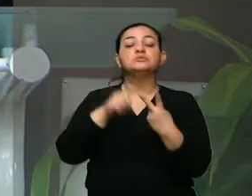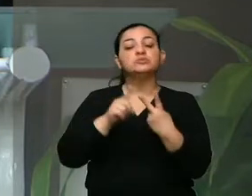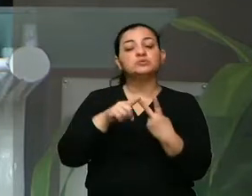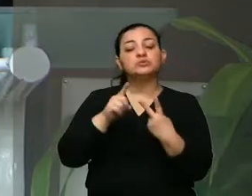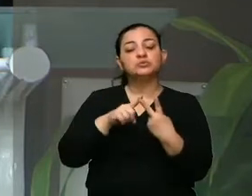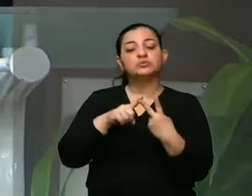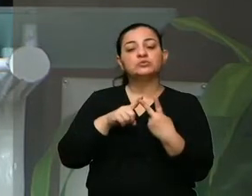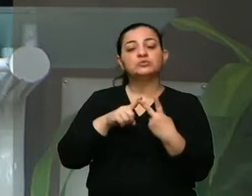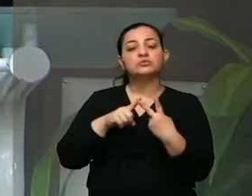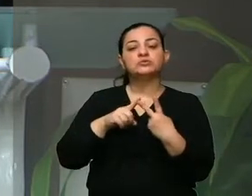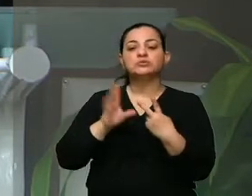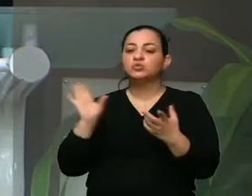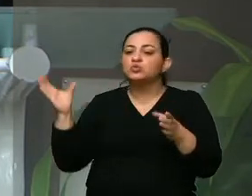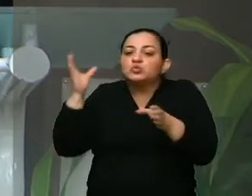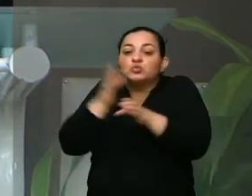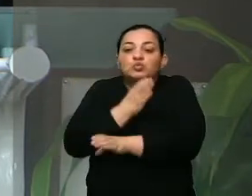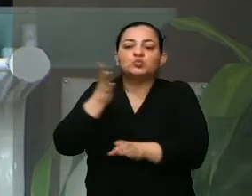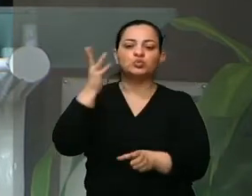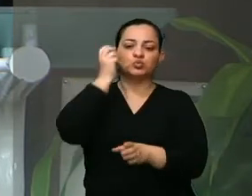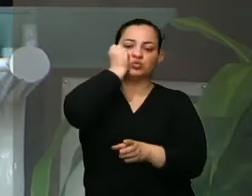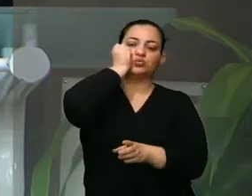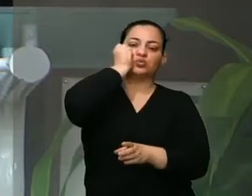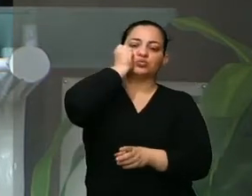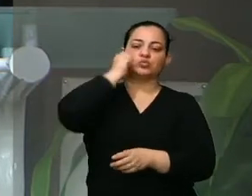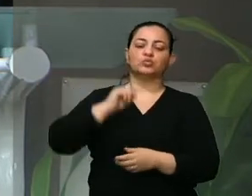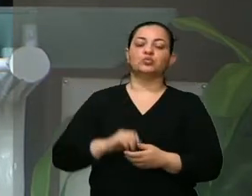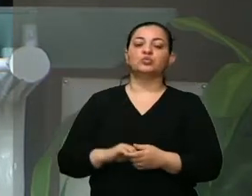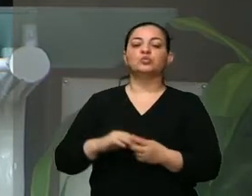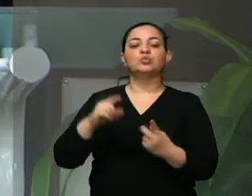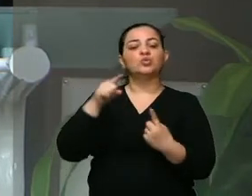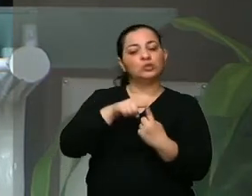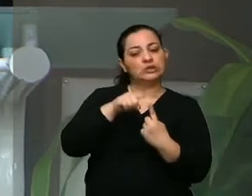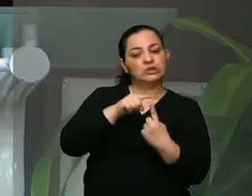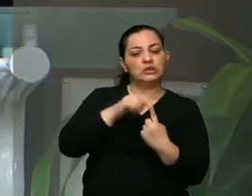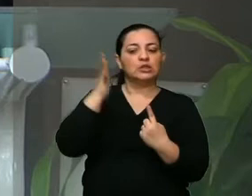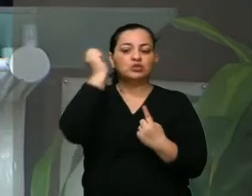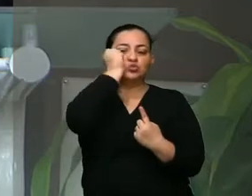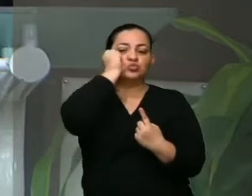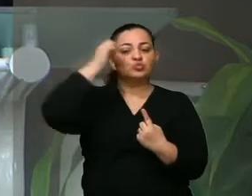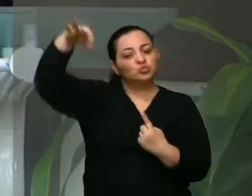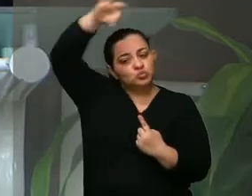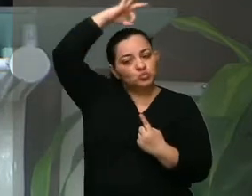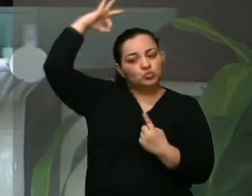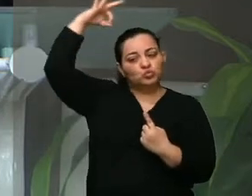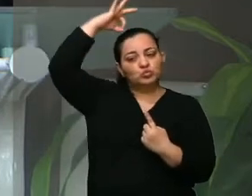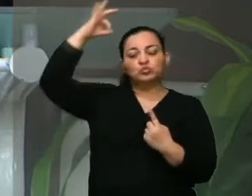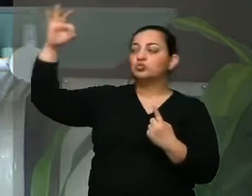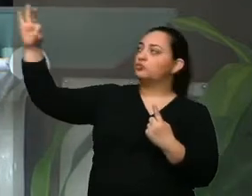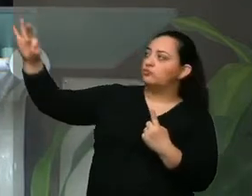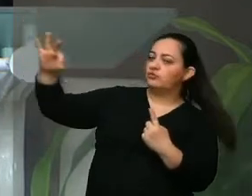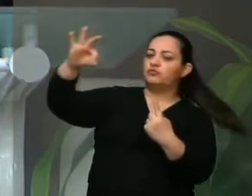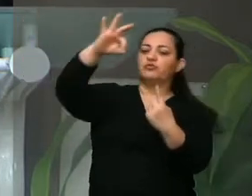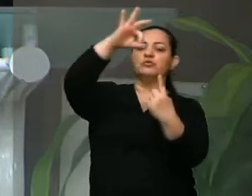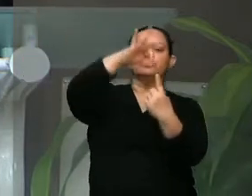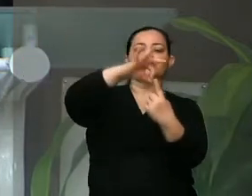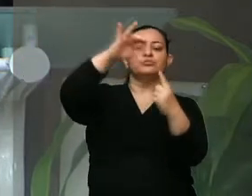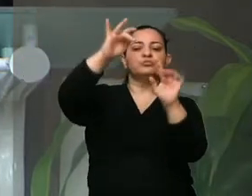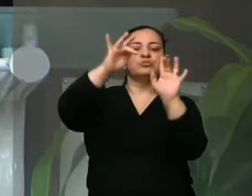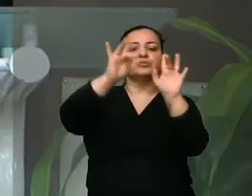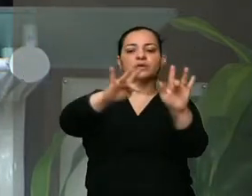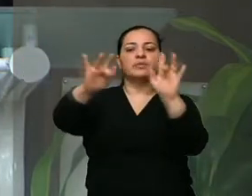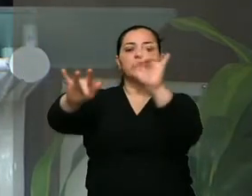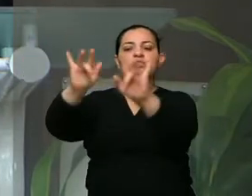plena adoção a adoção é o espírito santo quando vens ela atual